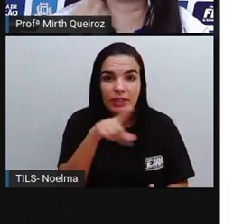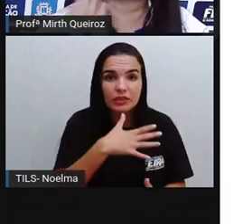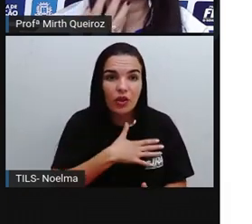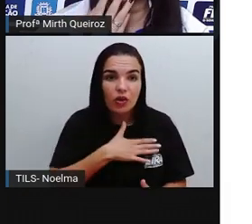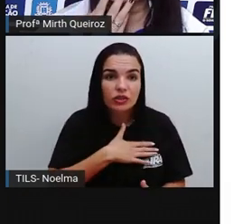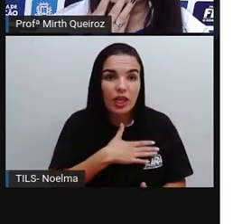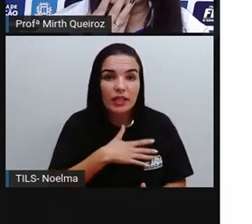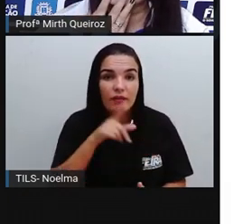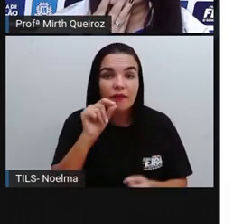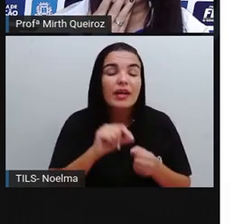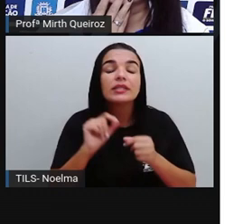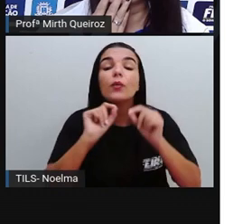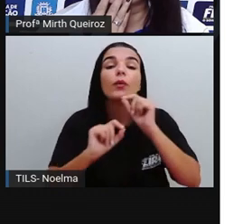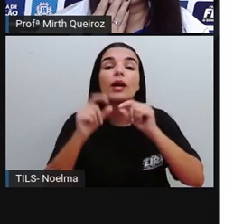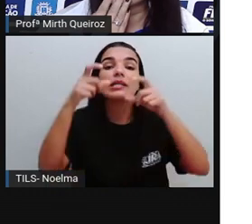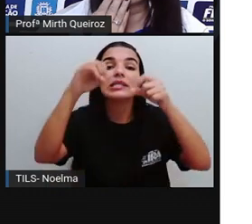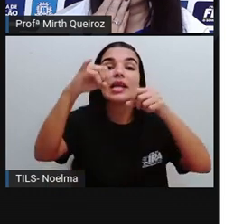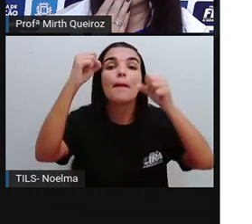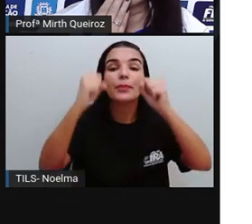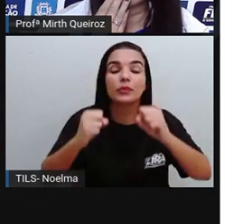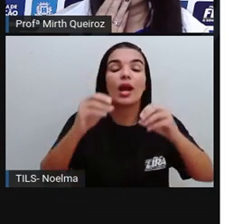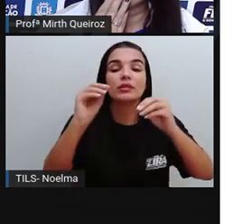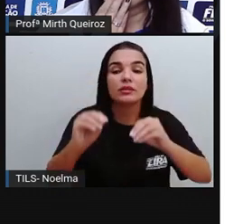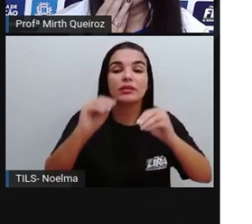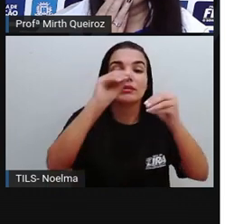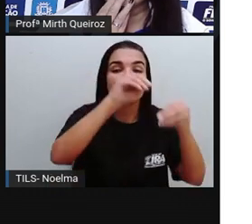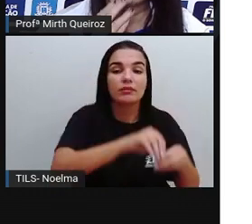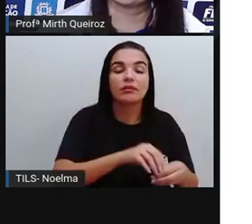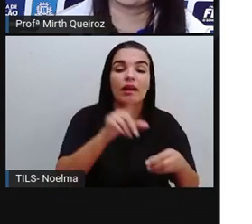O que vocês fariam nesse lugar, se vocês estivessem nesse lugar?